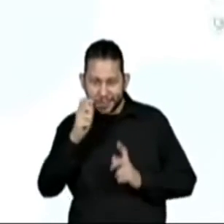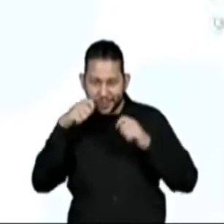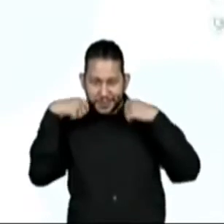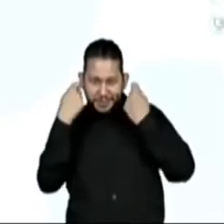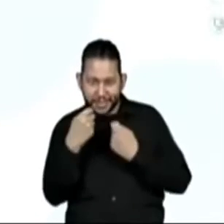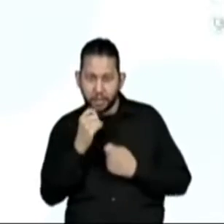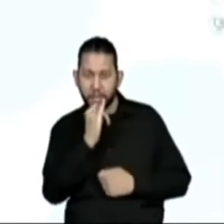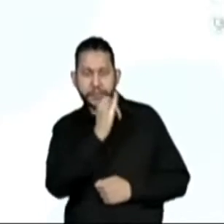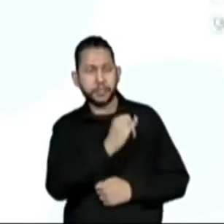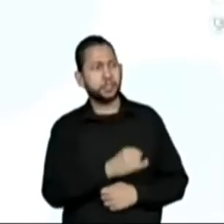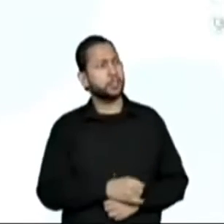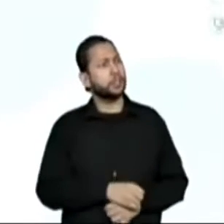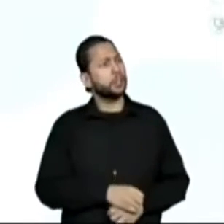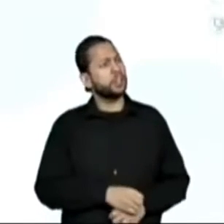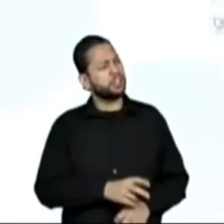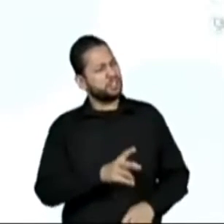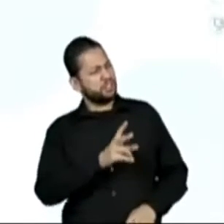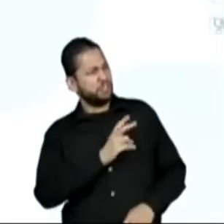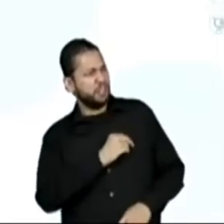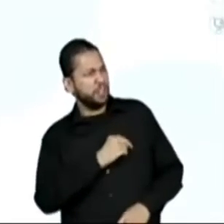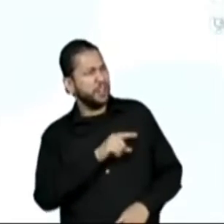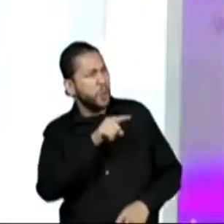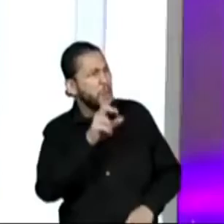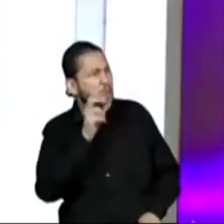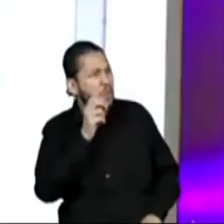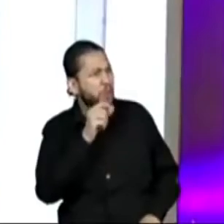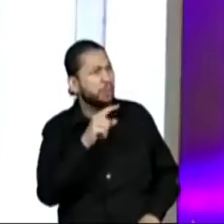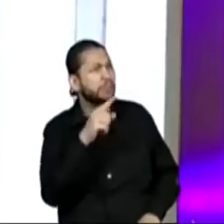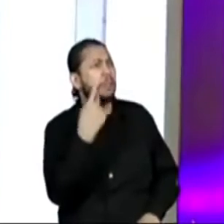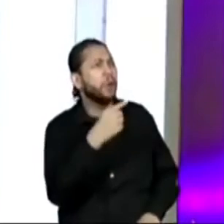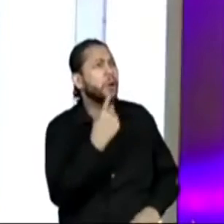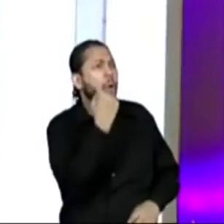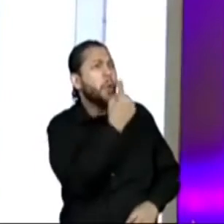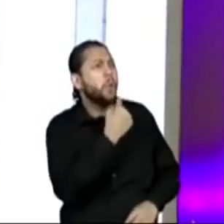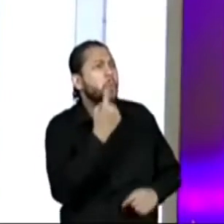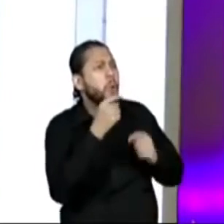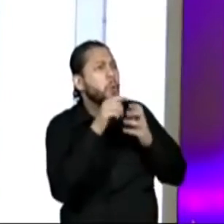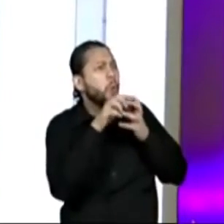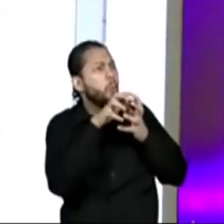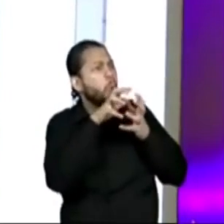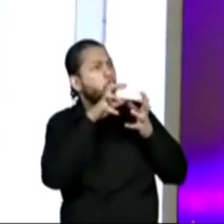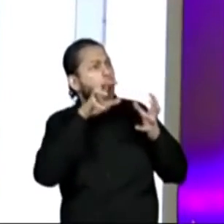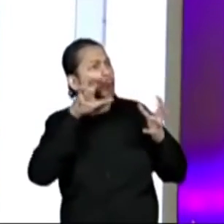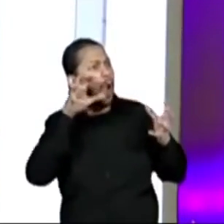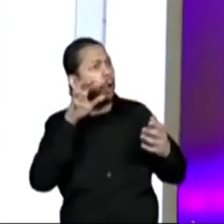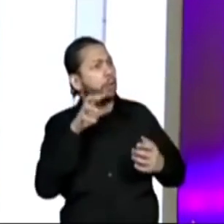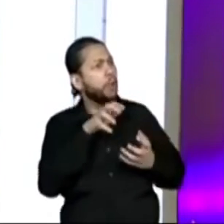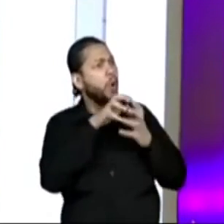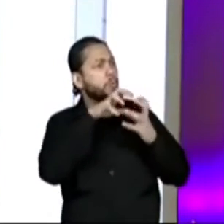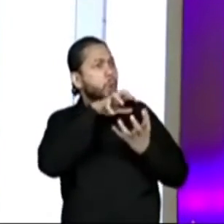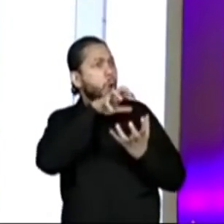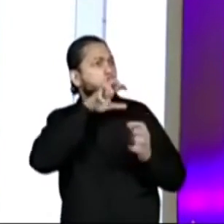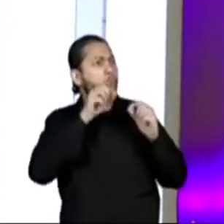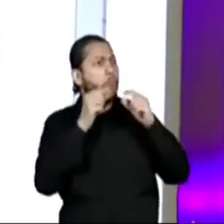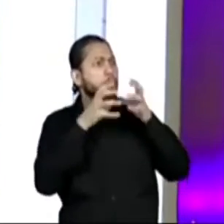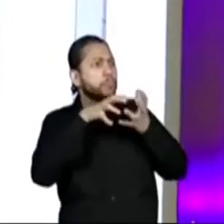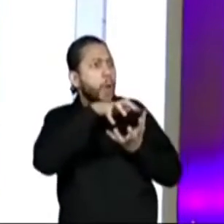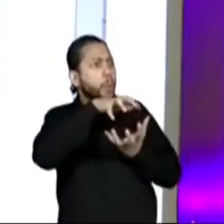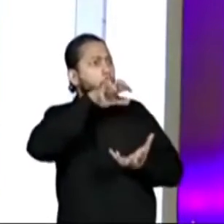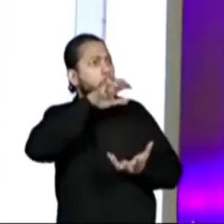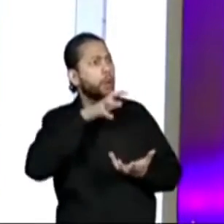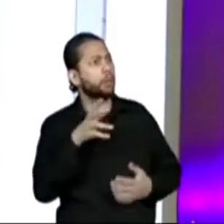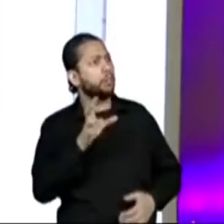tem. E aí, o que o lobo responde, pessoal, nessa hora que a Chapeuzinho fala da